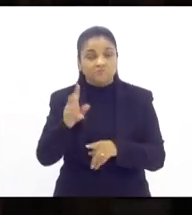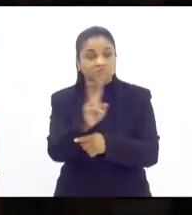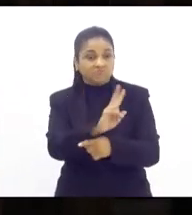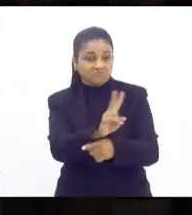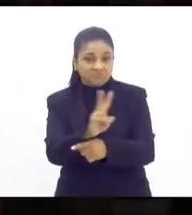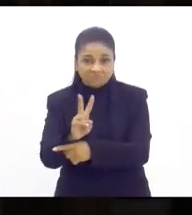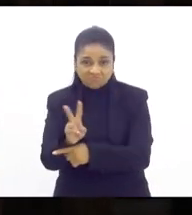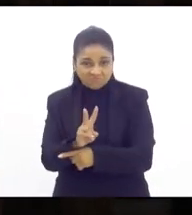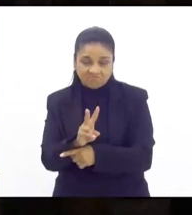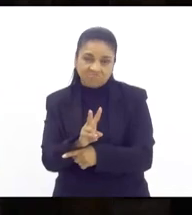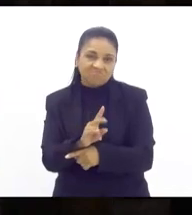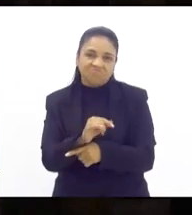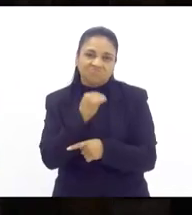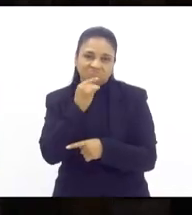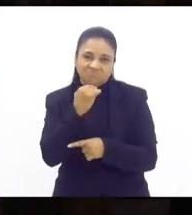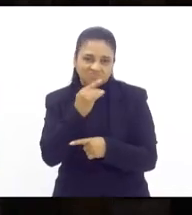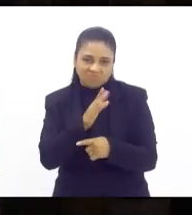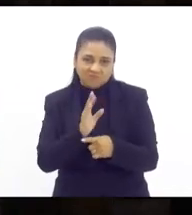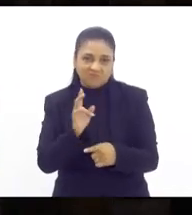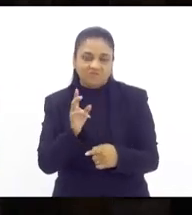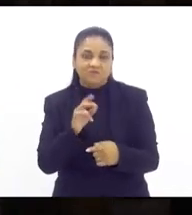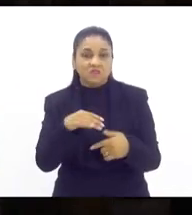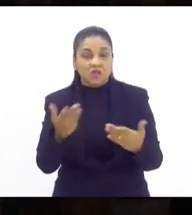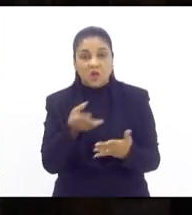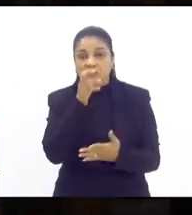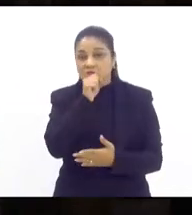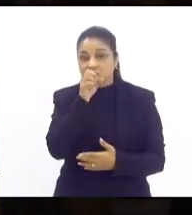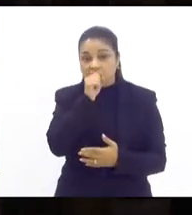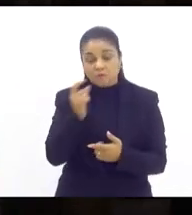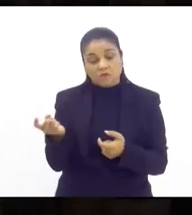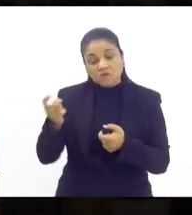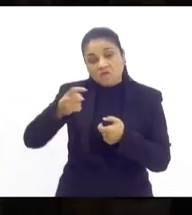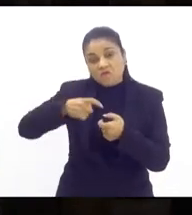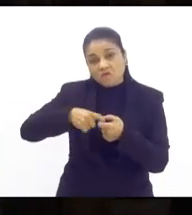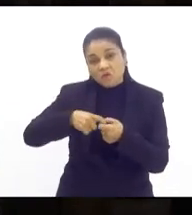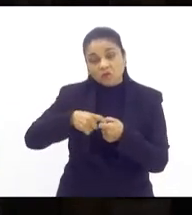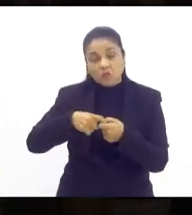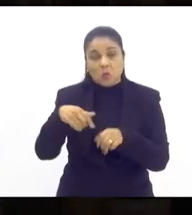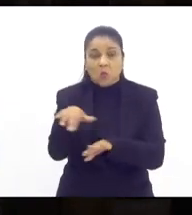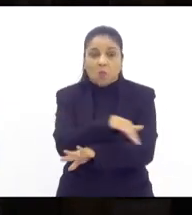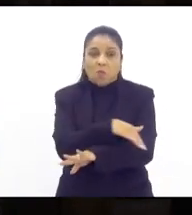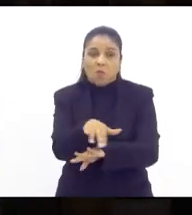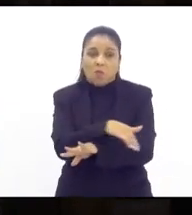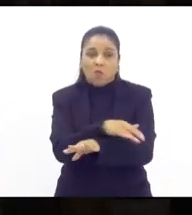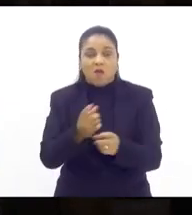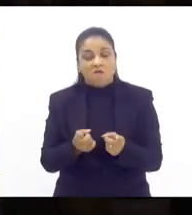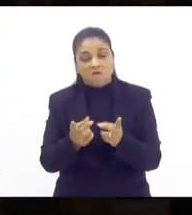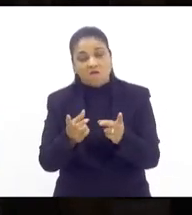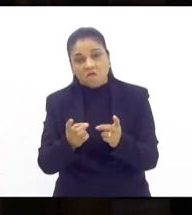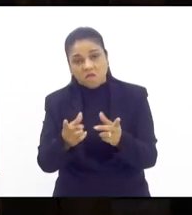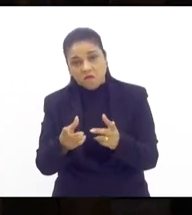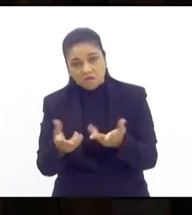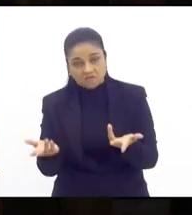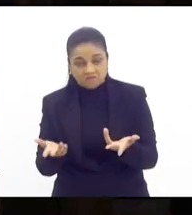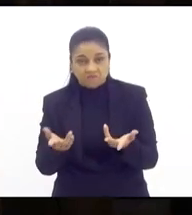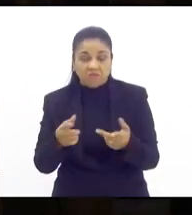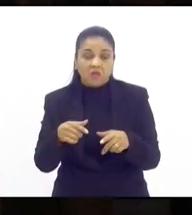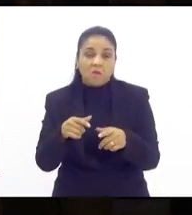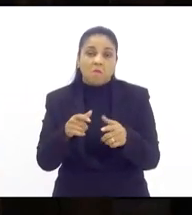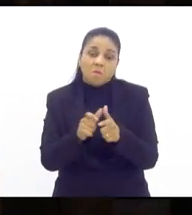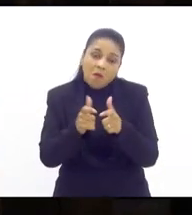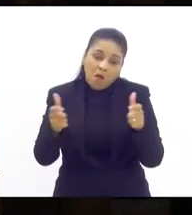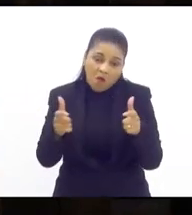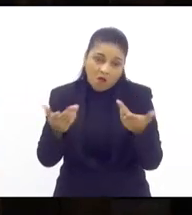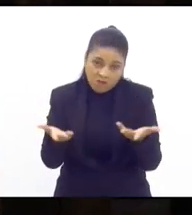durou muito e nesse sábado todos os torcedores ambulantes e torcedores voltaram pra gerar na barro mas agora em número maior e eles estão na Ótica Alencar